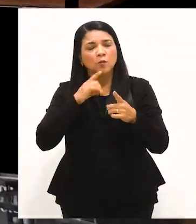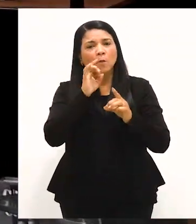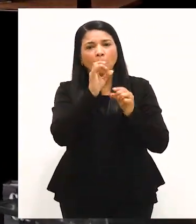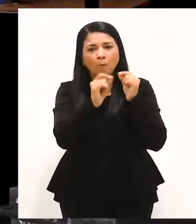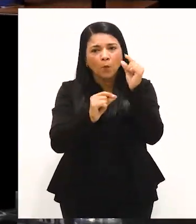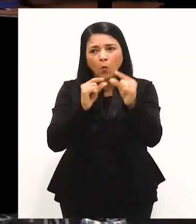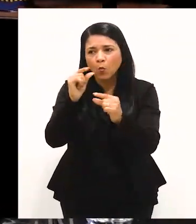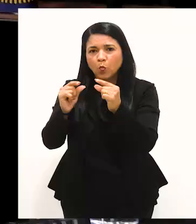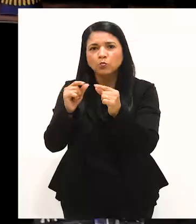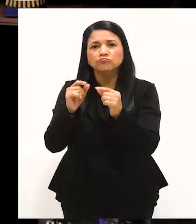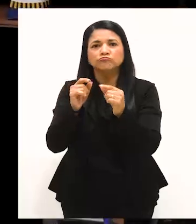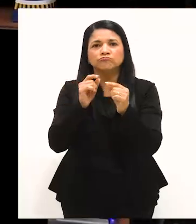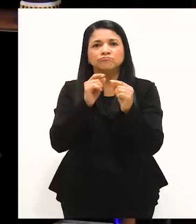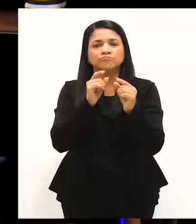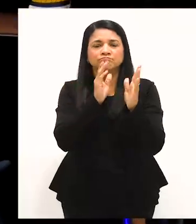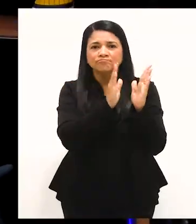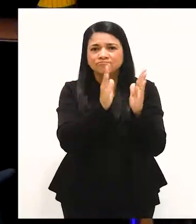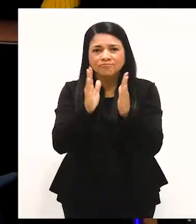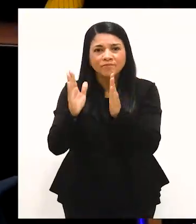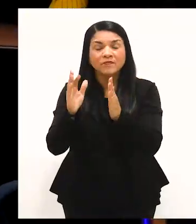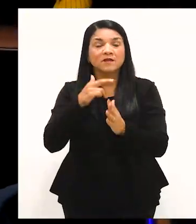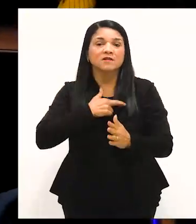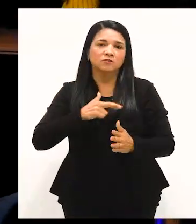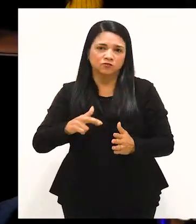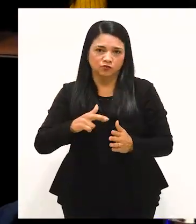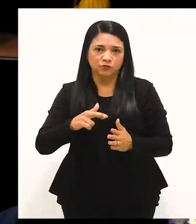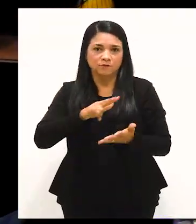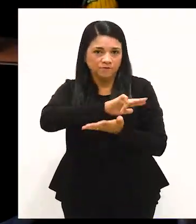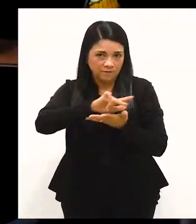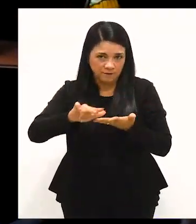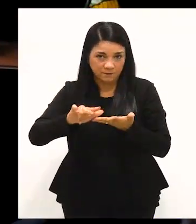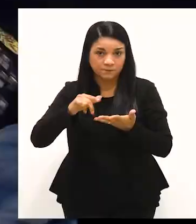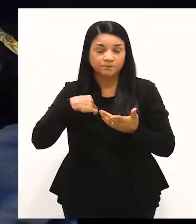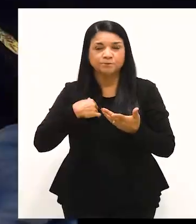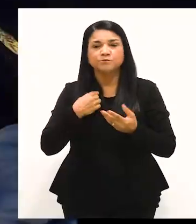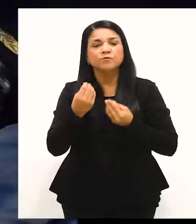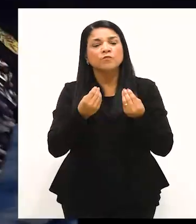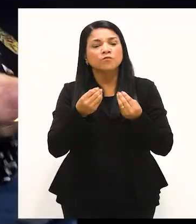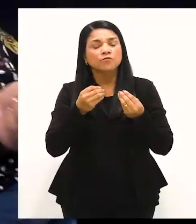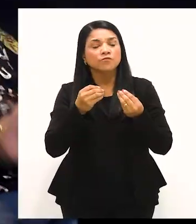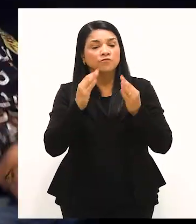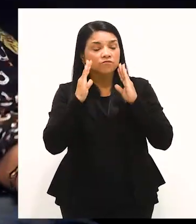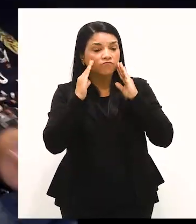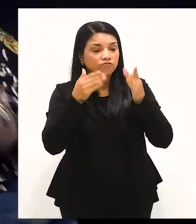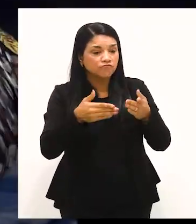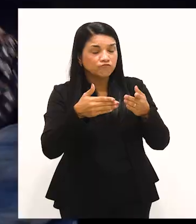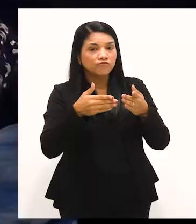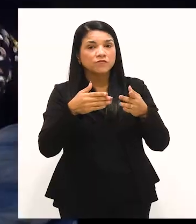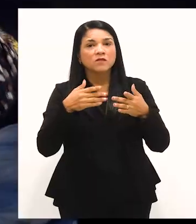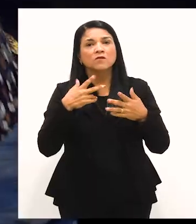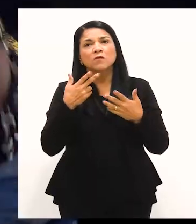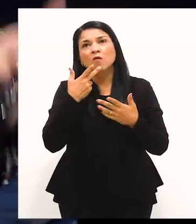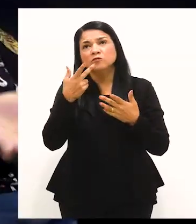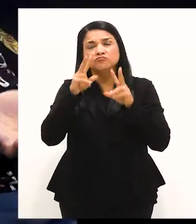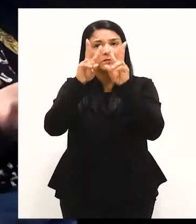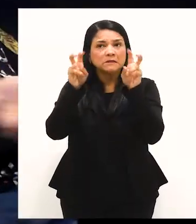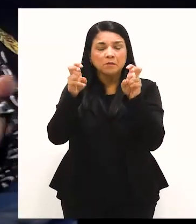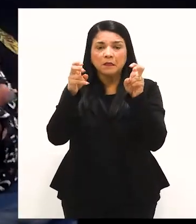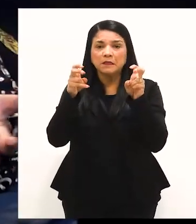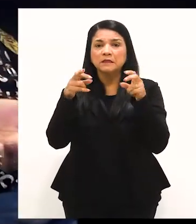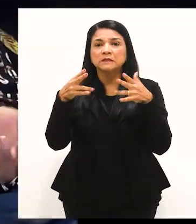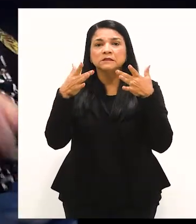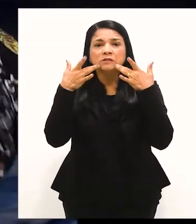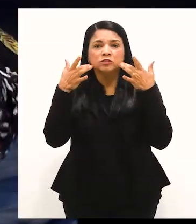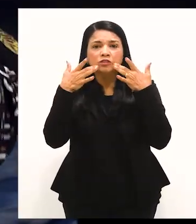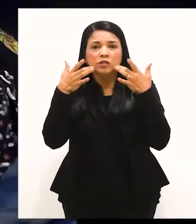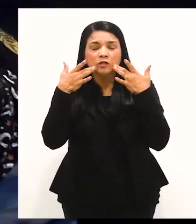de cada etapa religiosa. Então, por que se especificar? Porque hoje, quando se fala em teatro